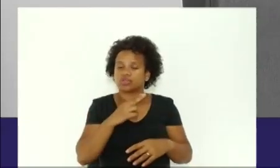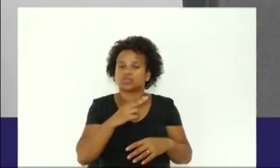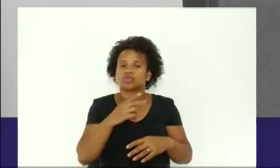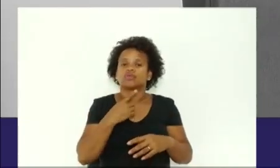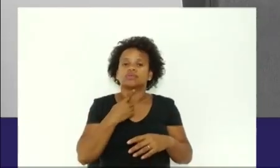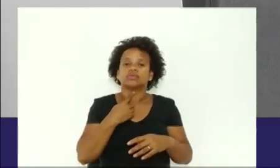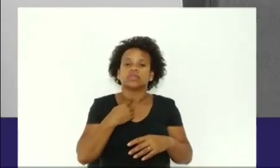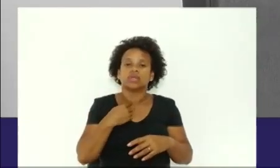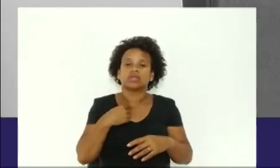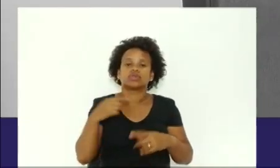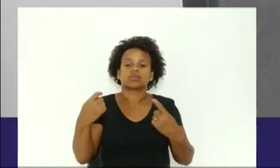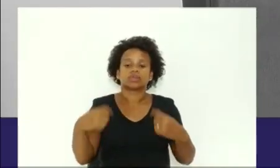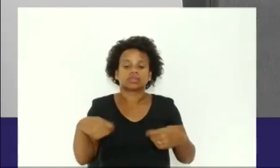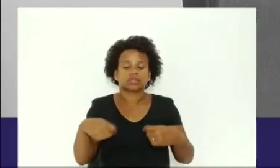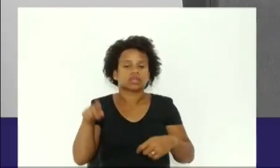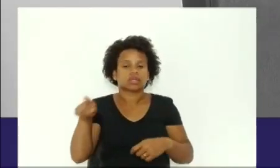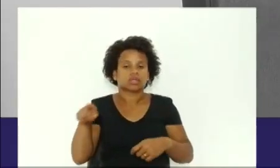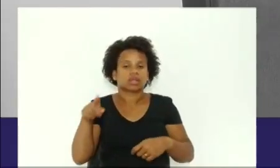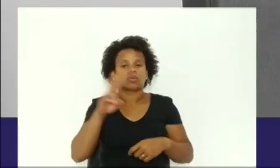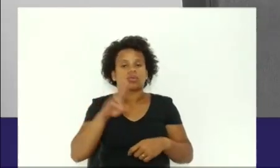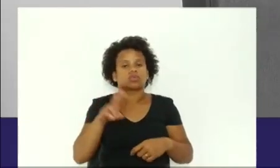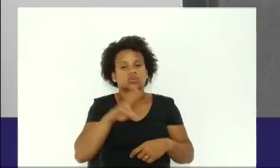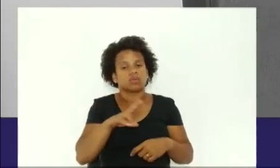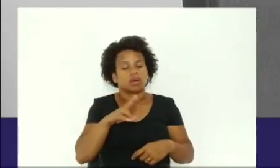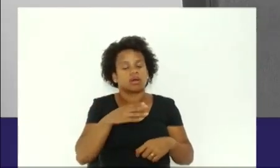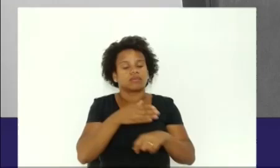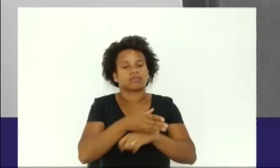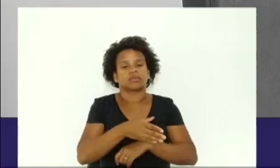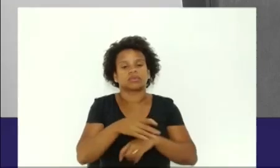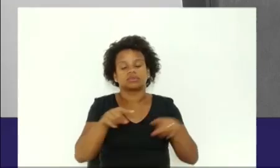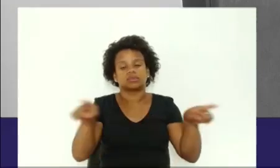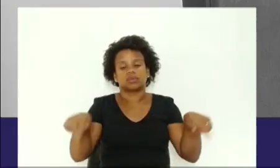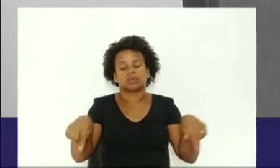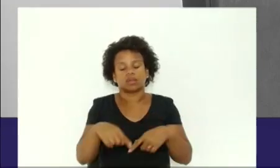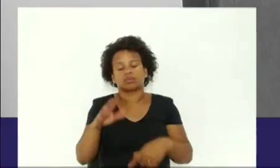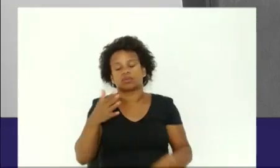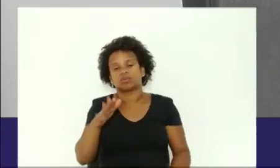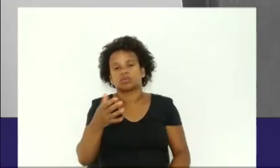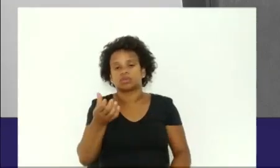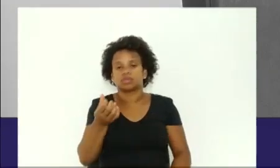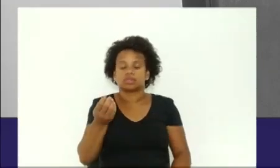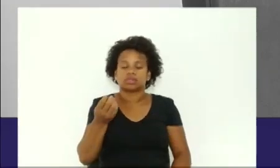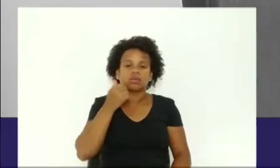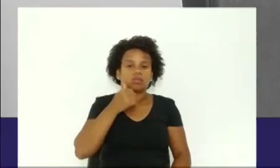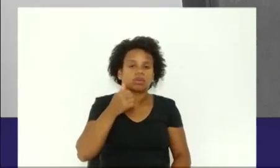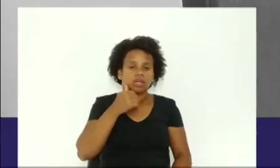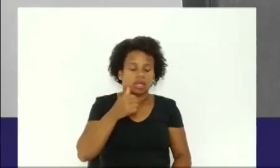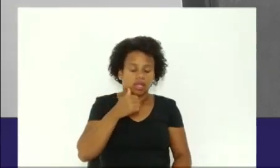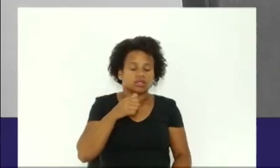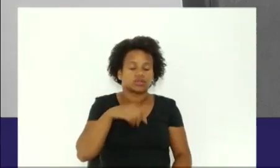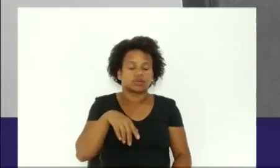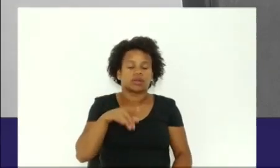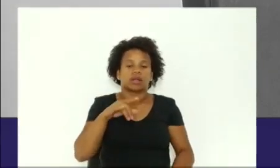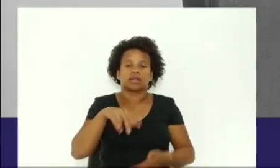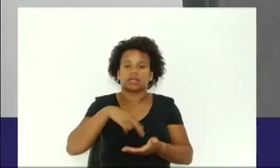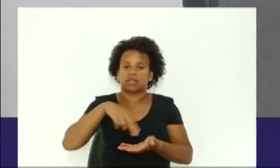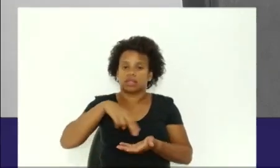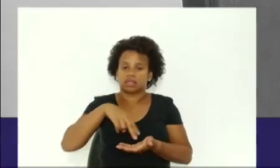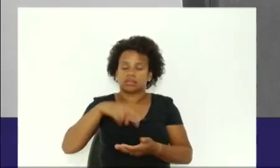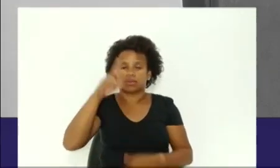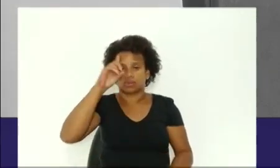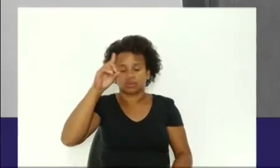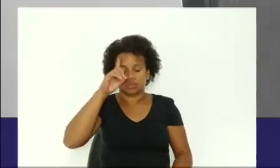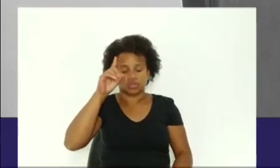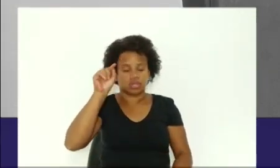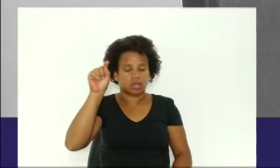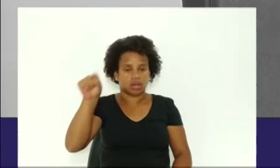da quadra, em especial de aproximadamente 60 mulheres que realizam danças diariamente na